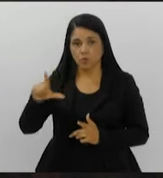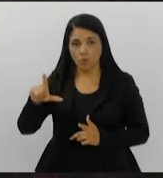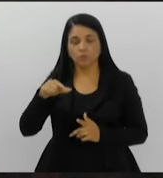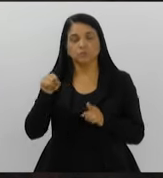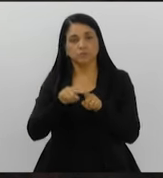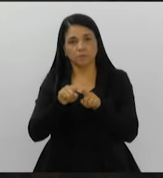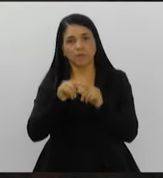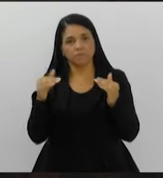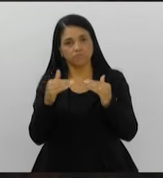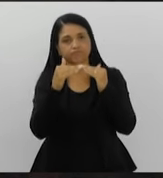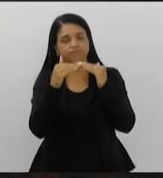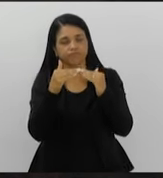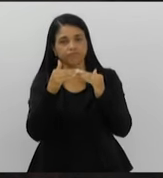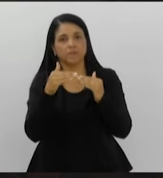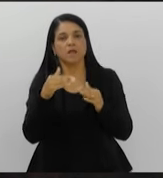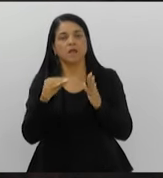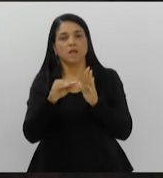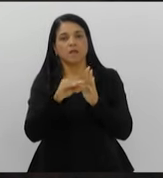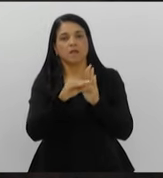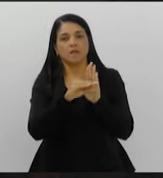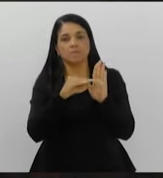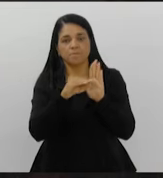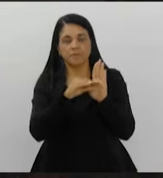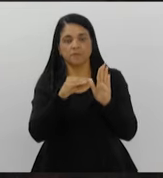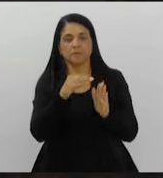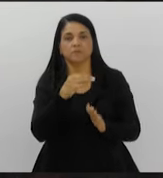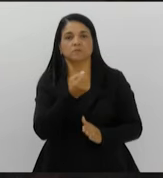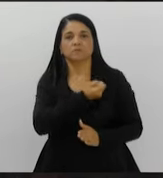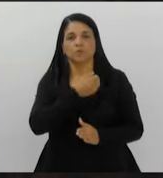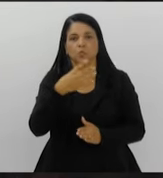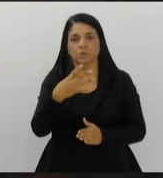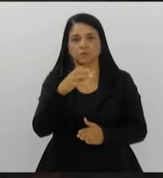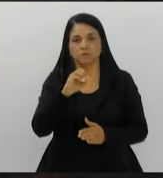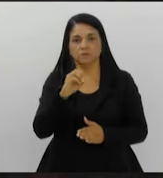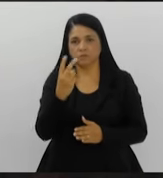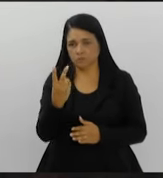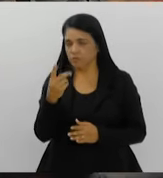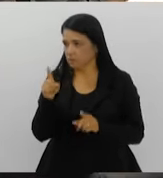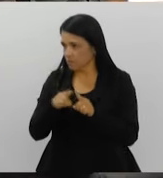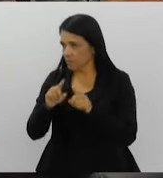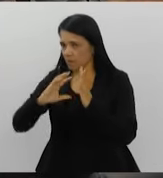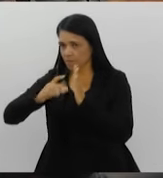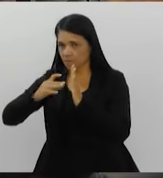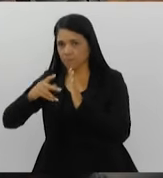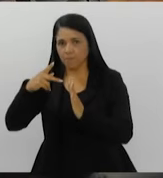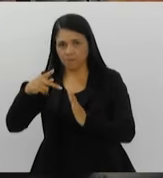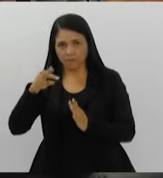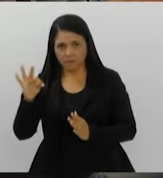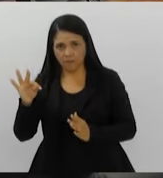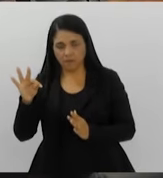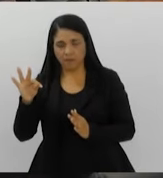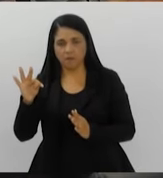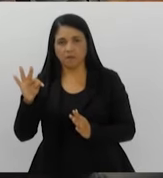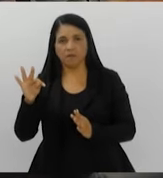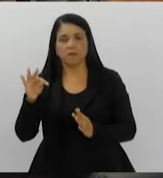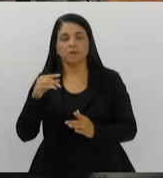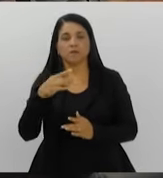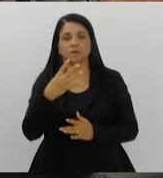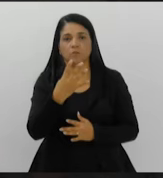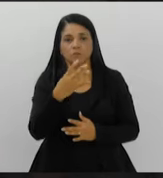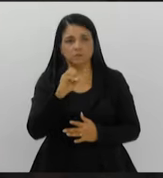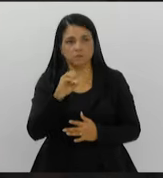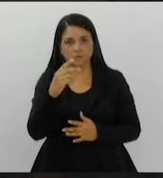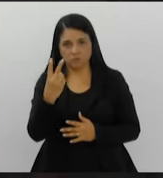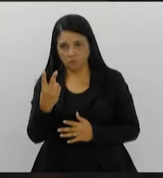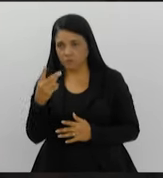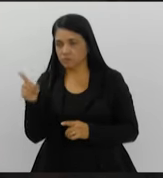também é favorável à emenda 402. A bancada do PT, da 402. Marina,